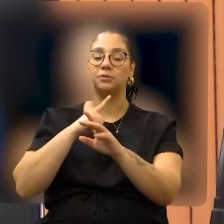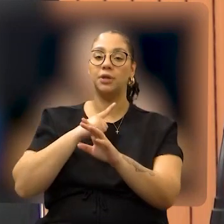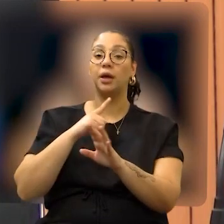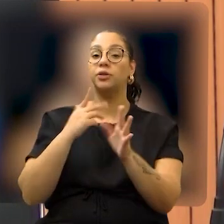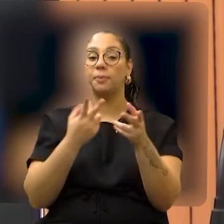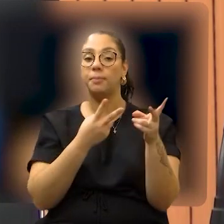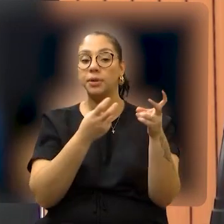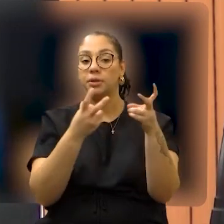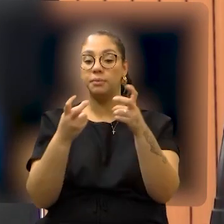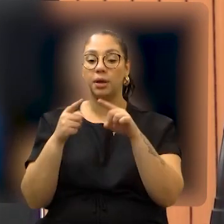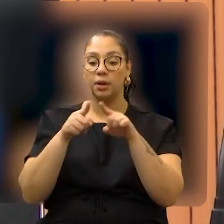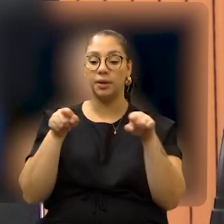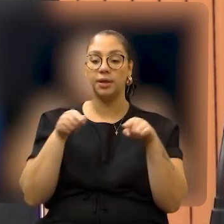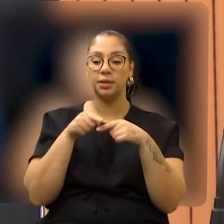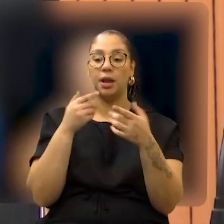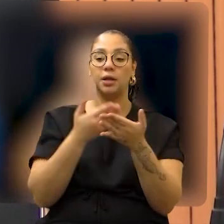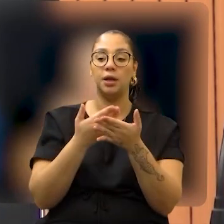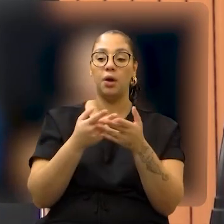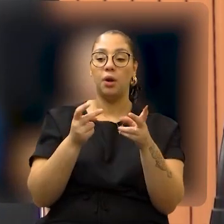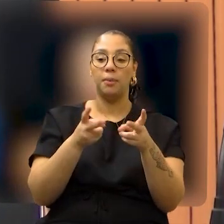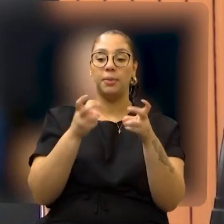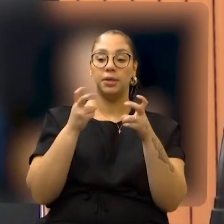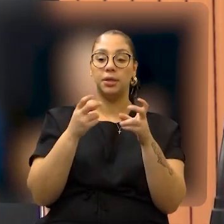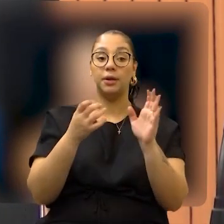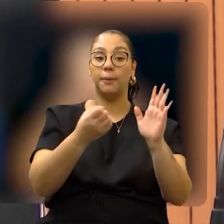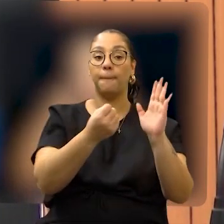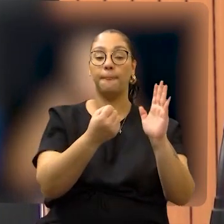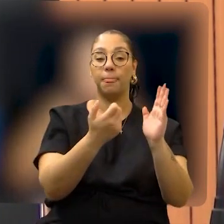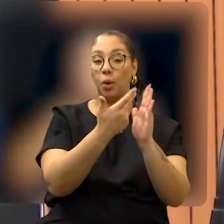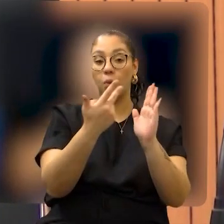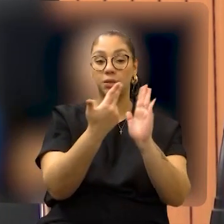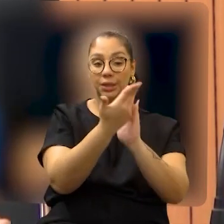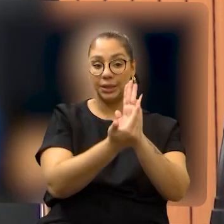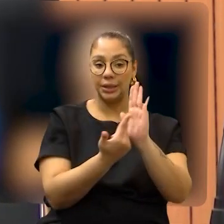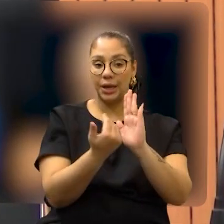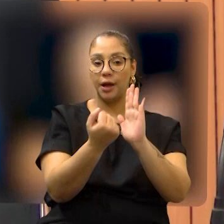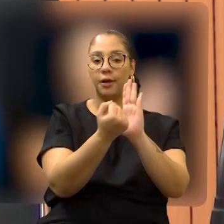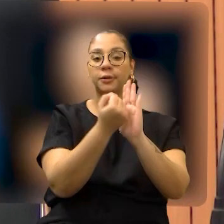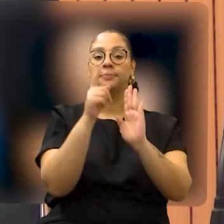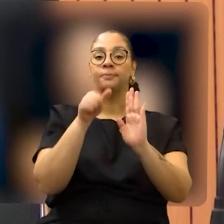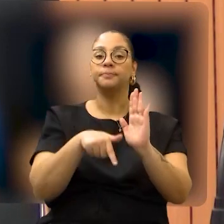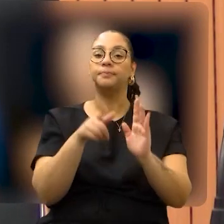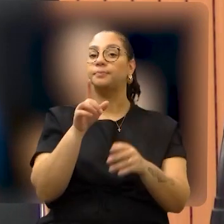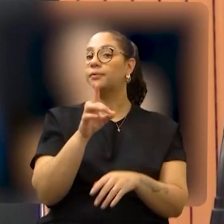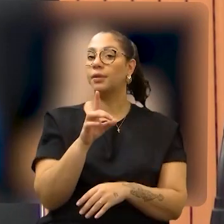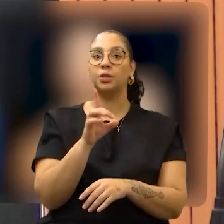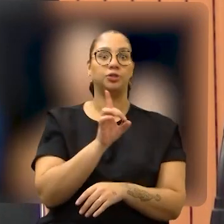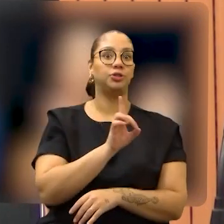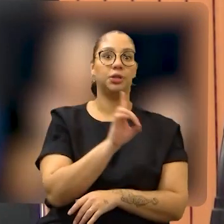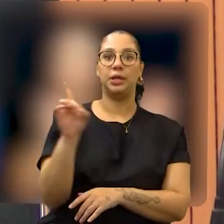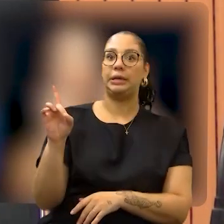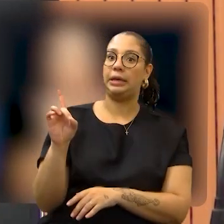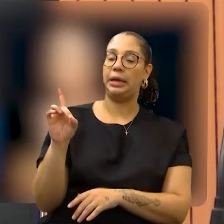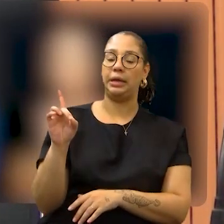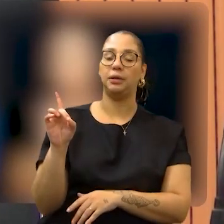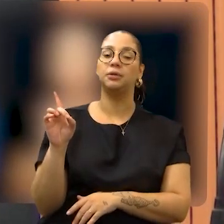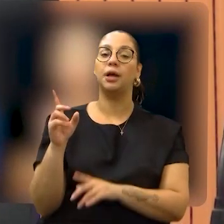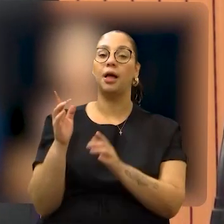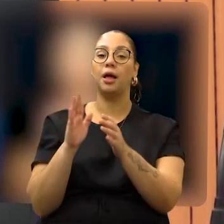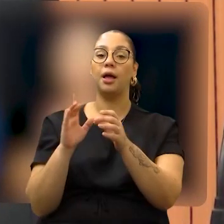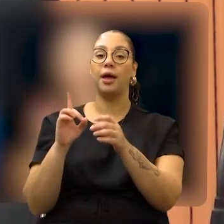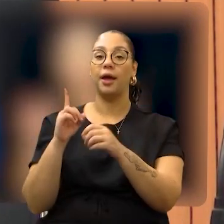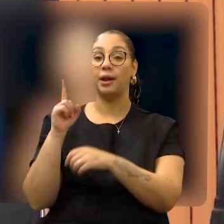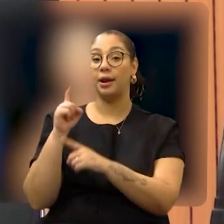está dentro da sala de aula tem observado isso, símbolos que remetem aos grupos da